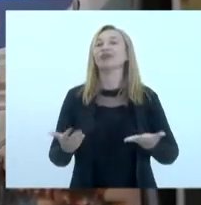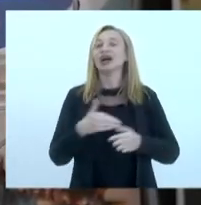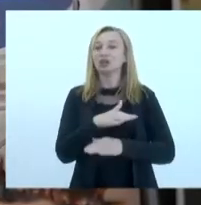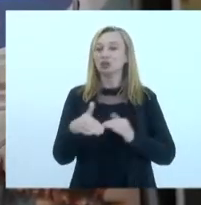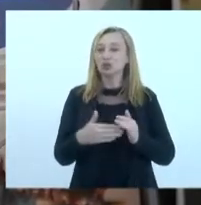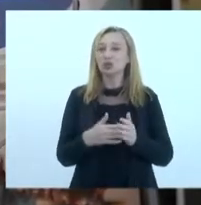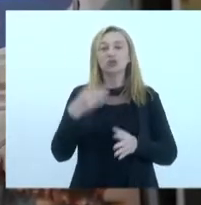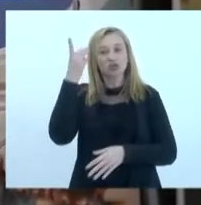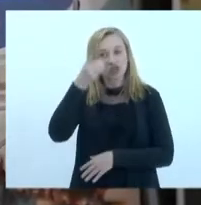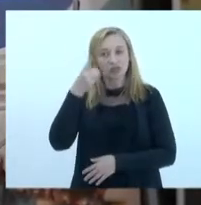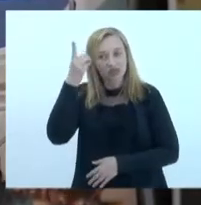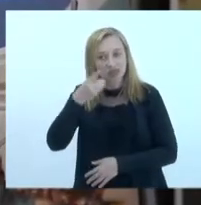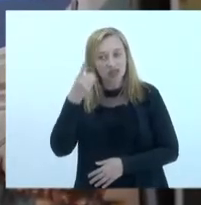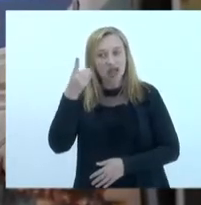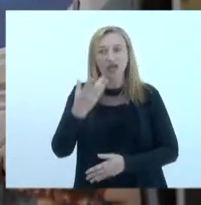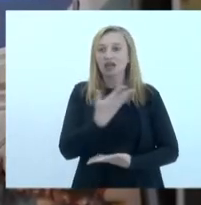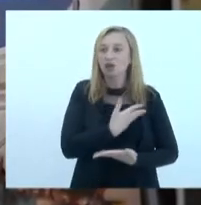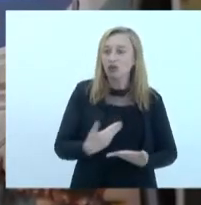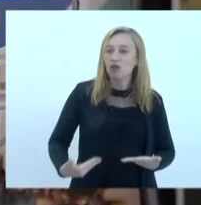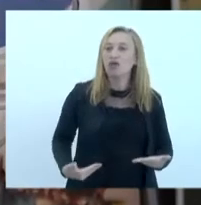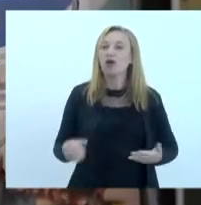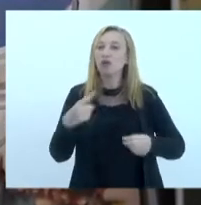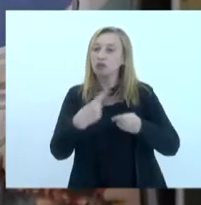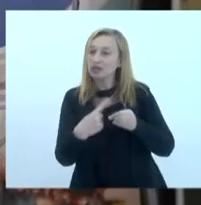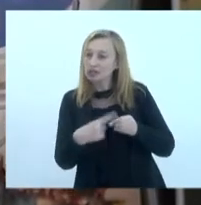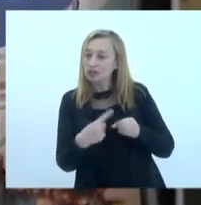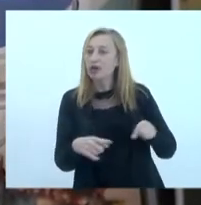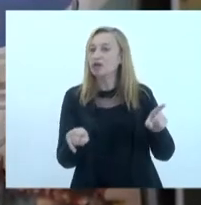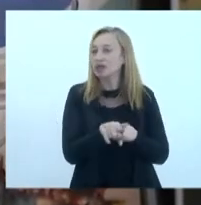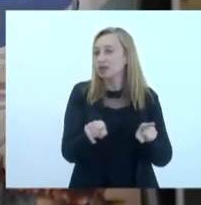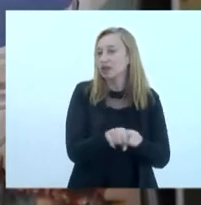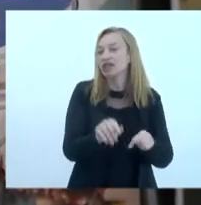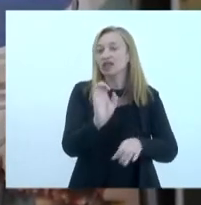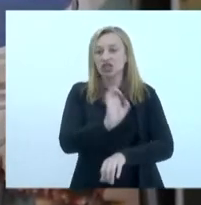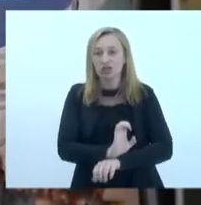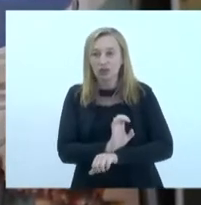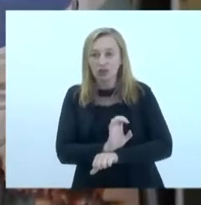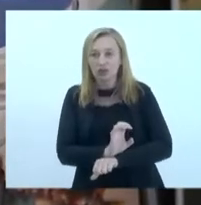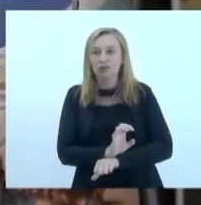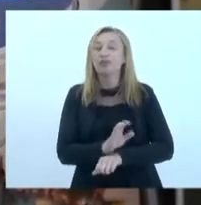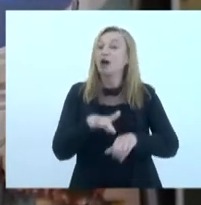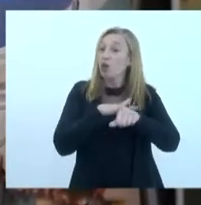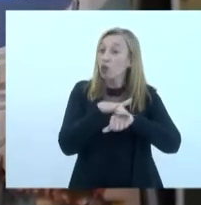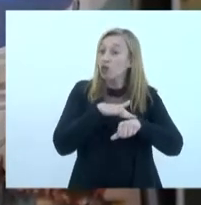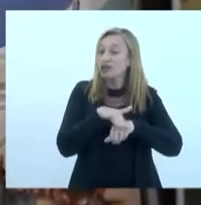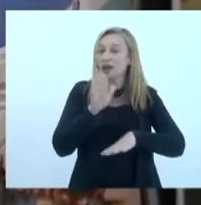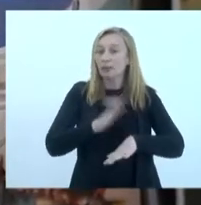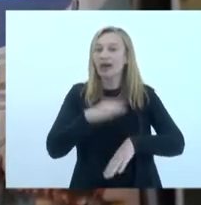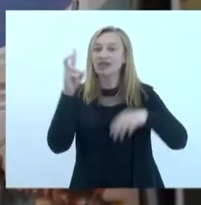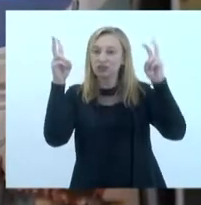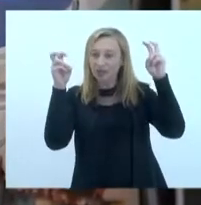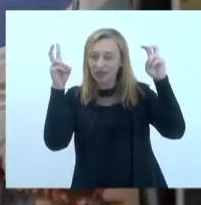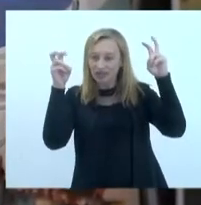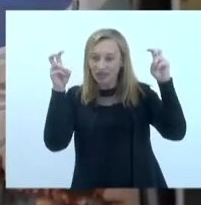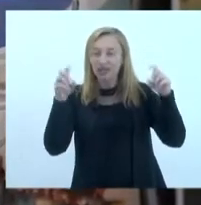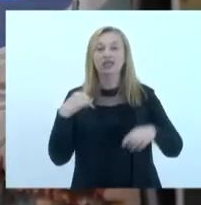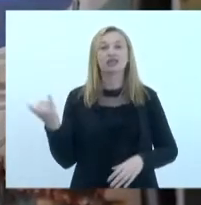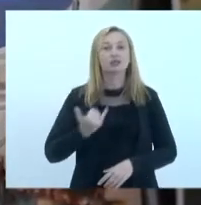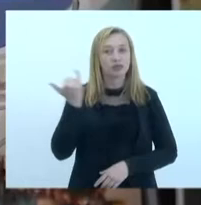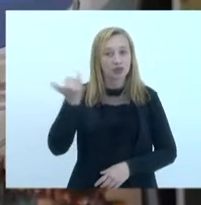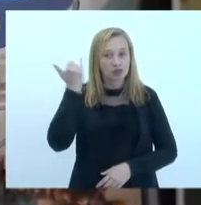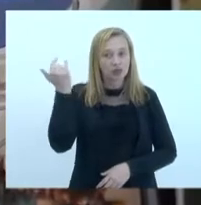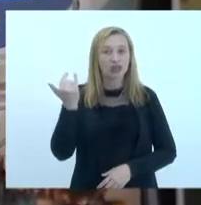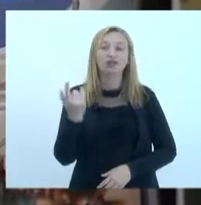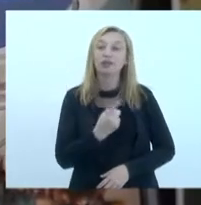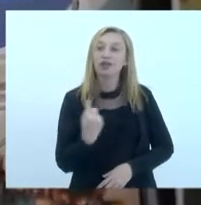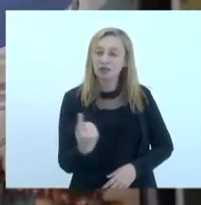ao parlamento, tanto a nível municipal quanto a nível estadual, para conversar mais sobre esses temas tão importantes para a